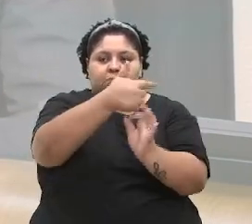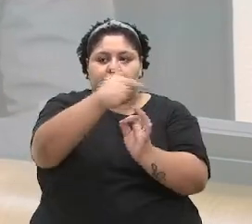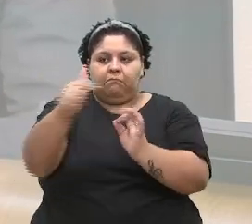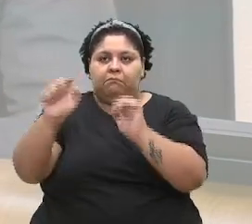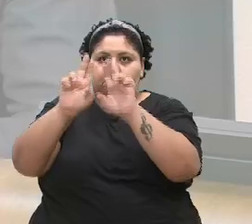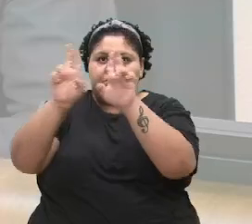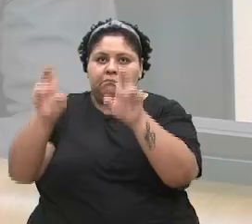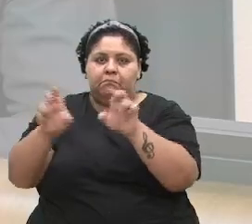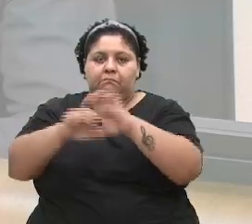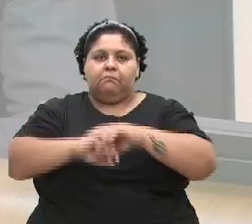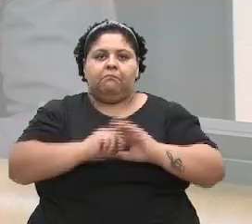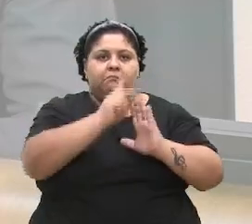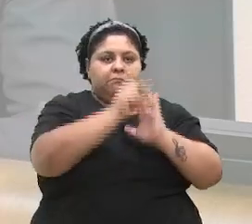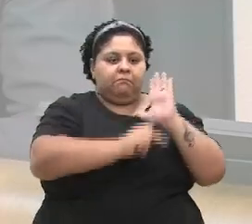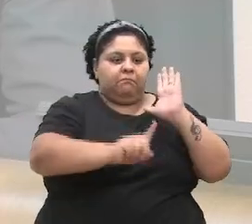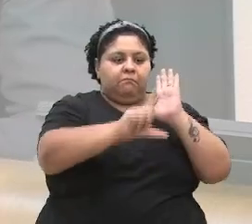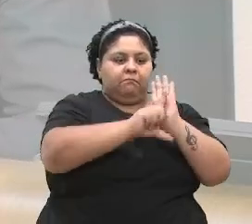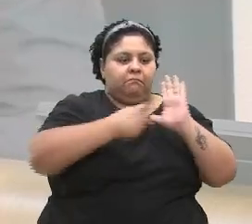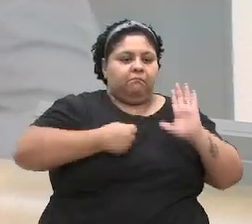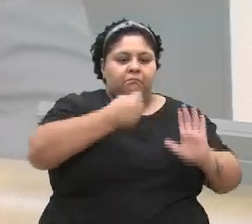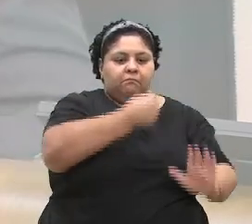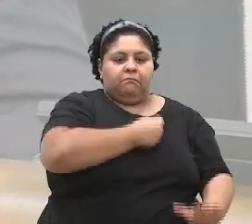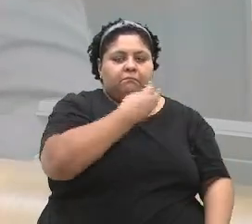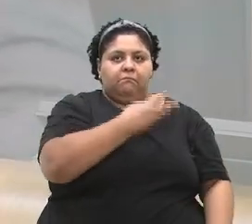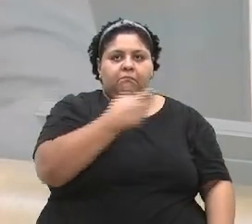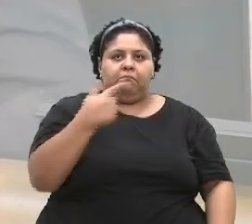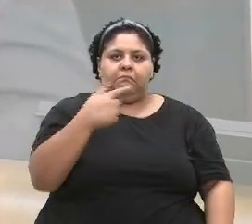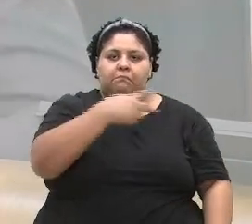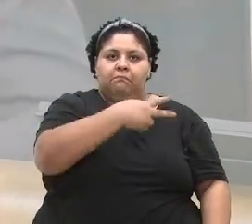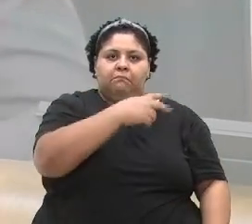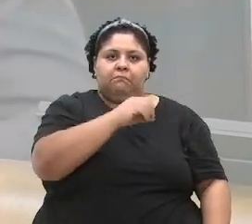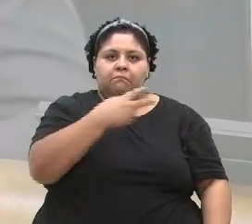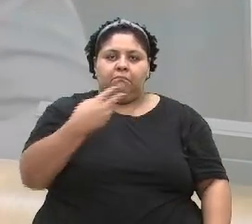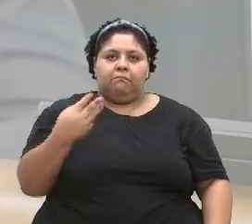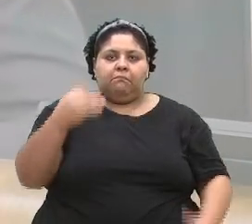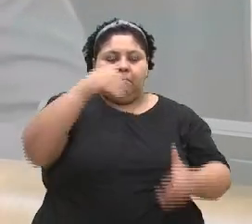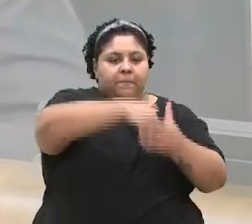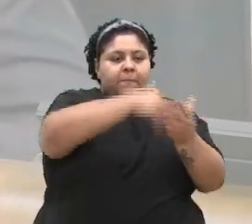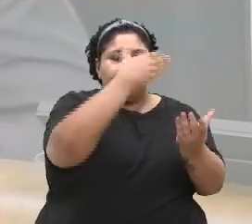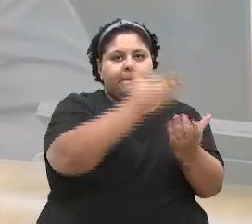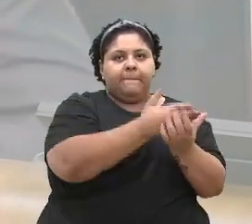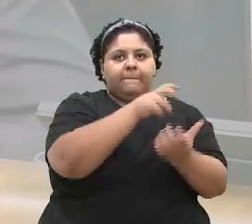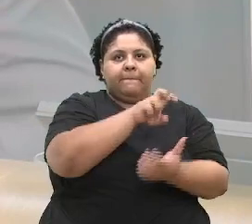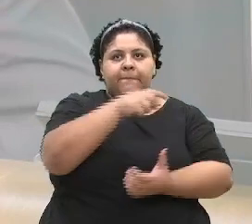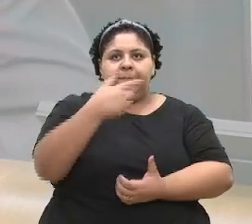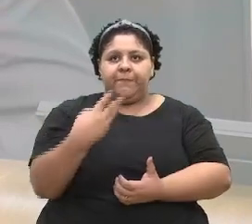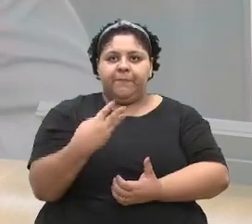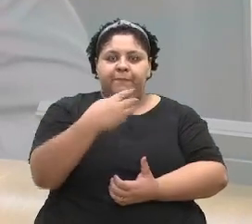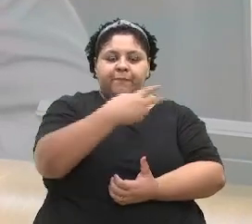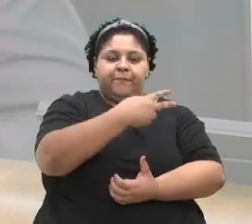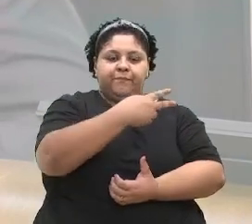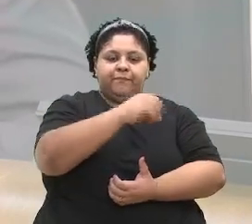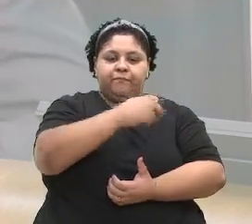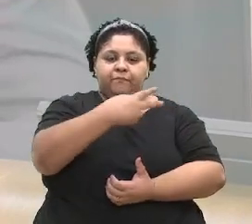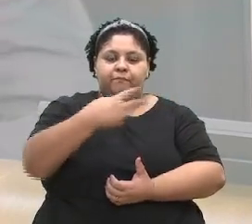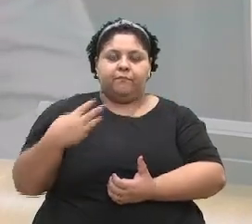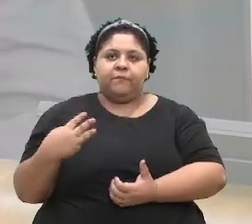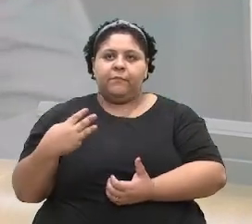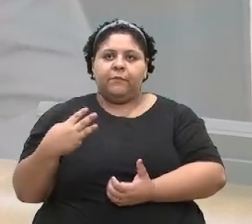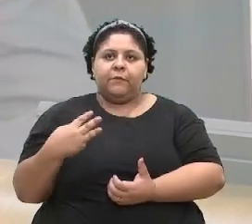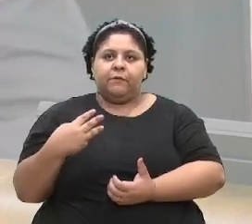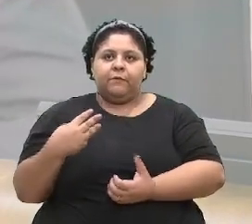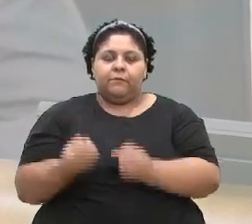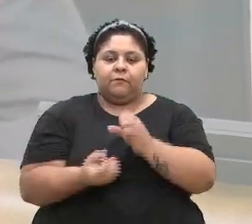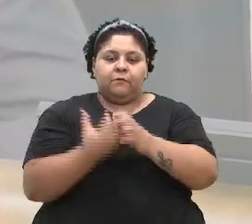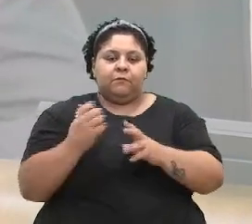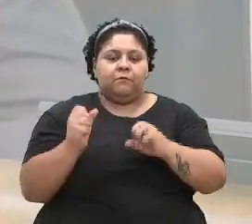providências. Projeto de lei número 37/2024, contido no processo número 53/2024, de autoria do